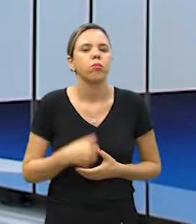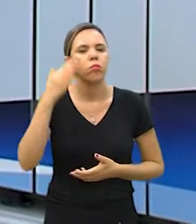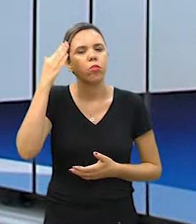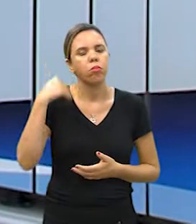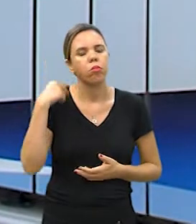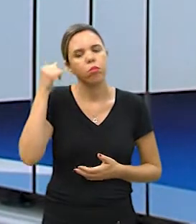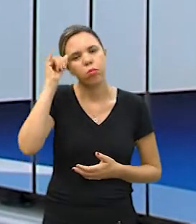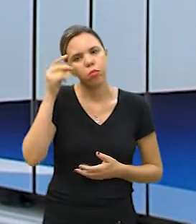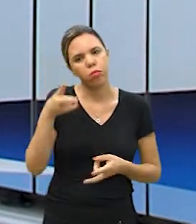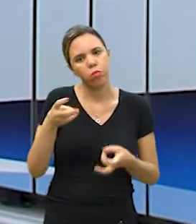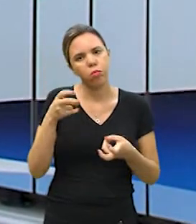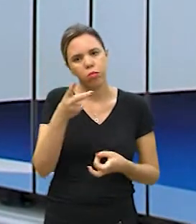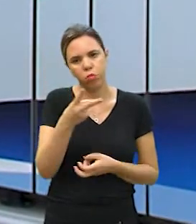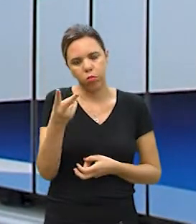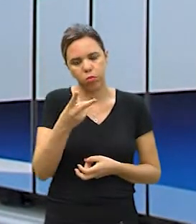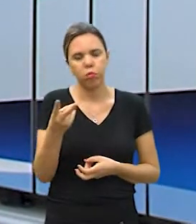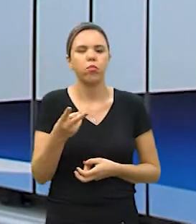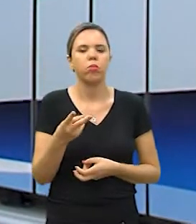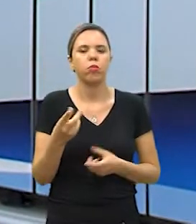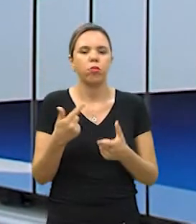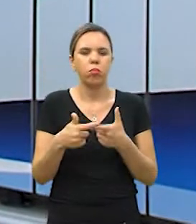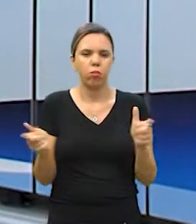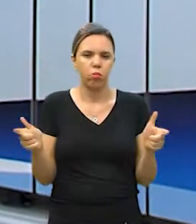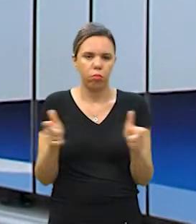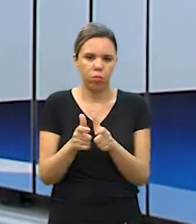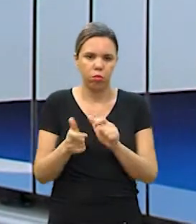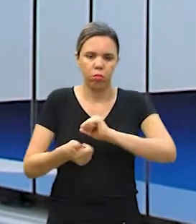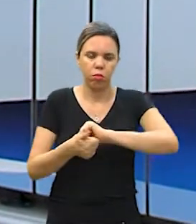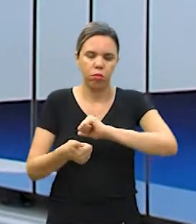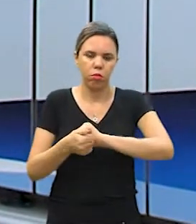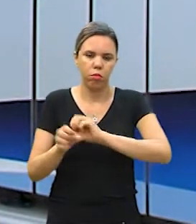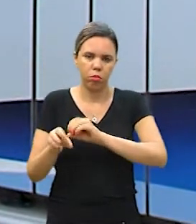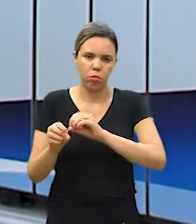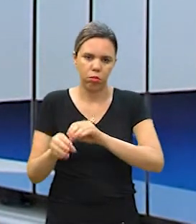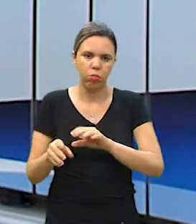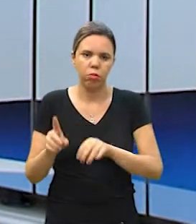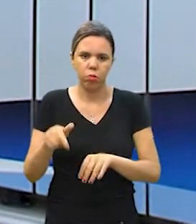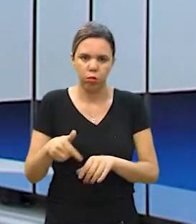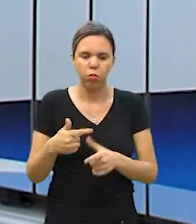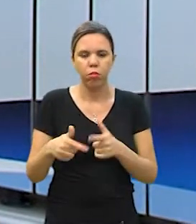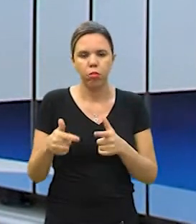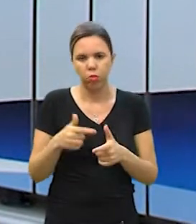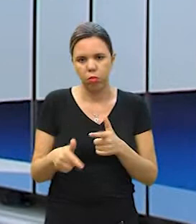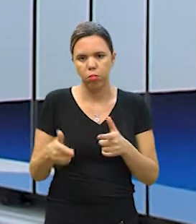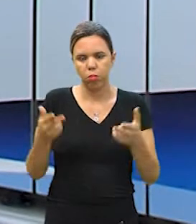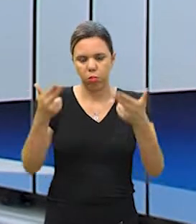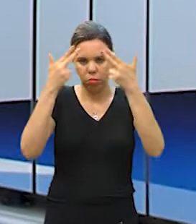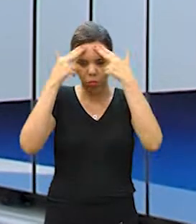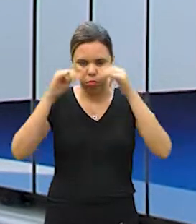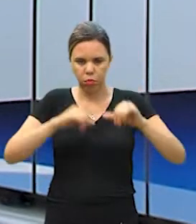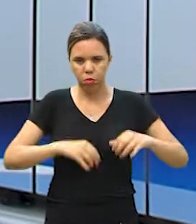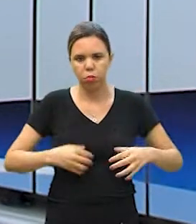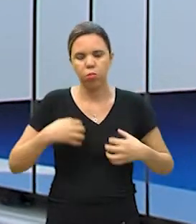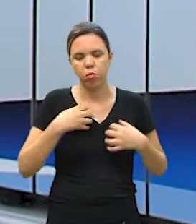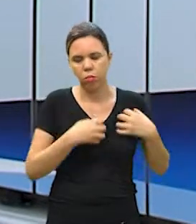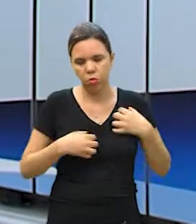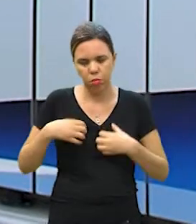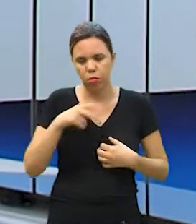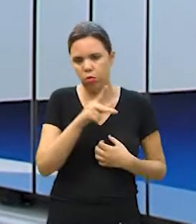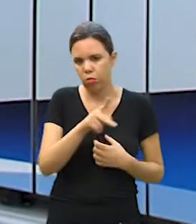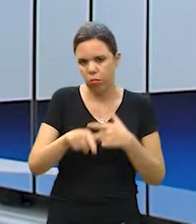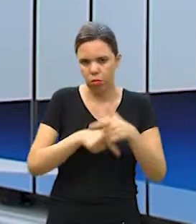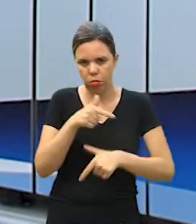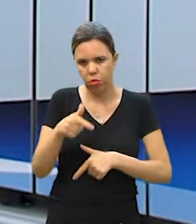Débora e Paulo, pelo que eu estou percebendo, então, esta queda na qualidade da aula tem a ver com esta frustração que existe,